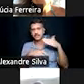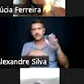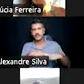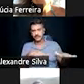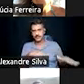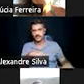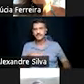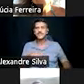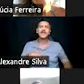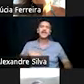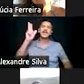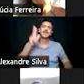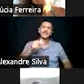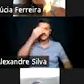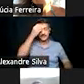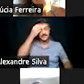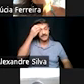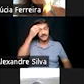Nunca.